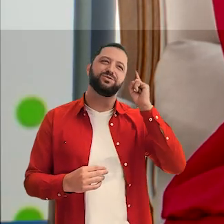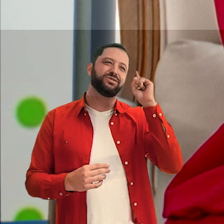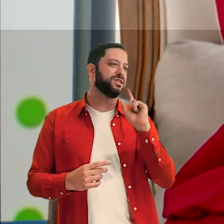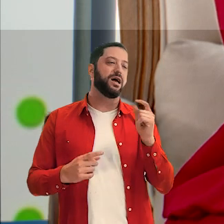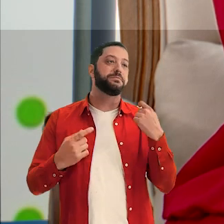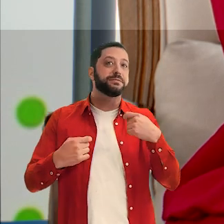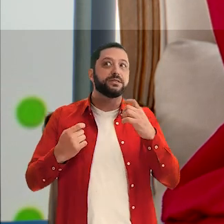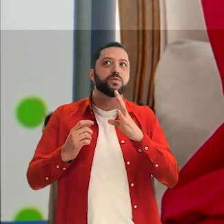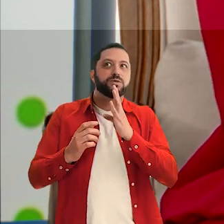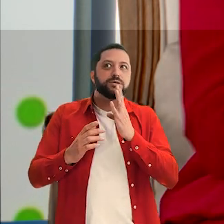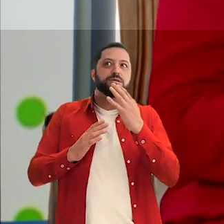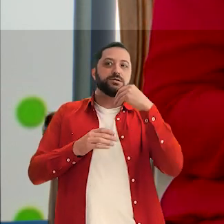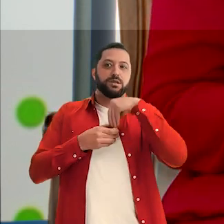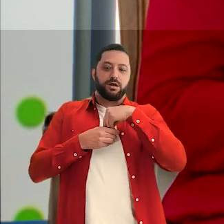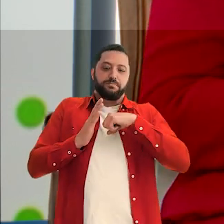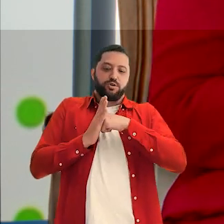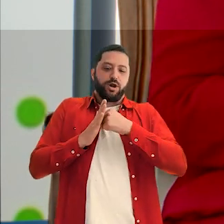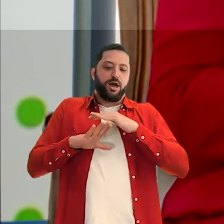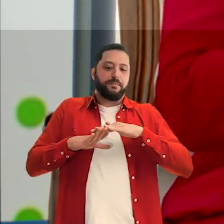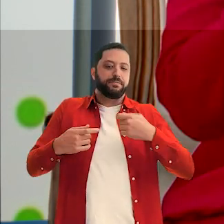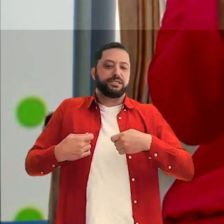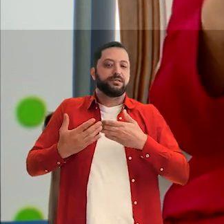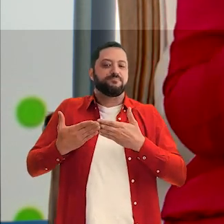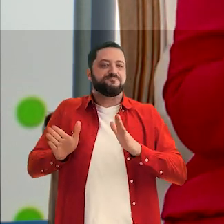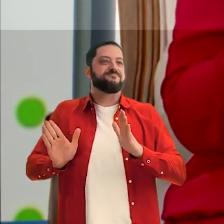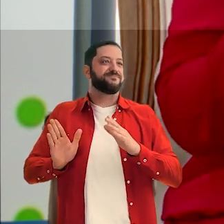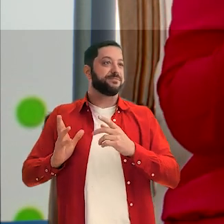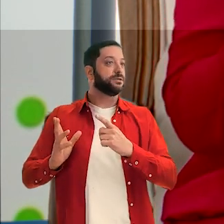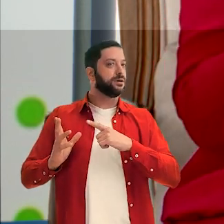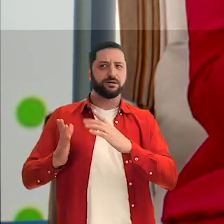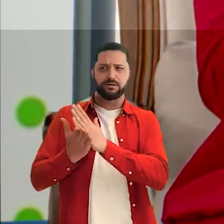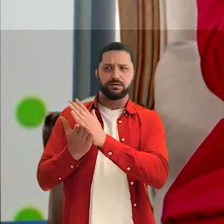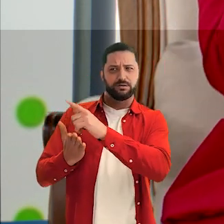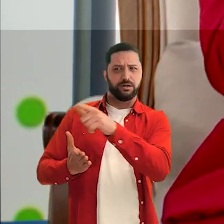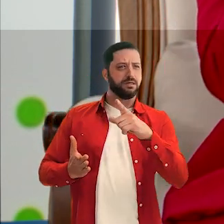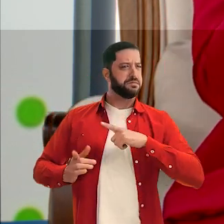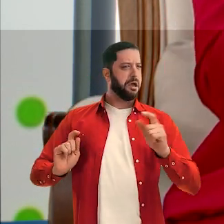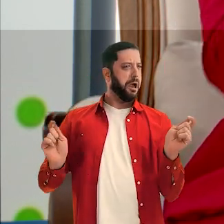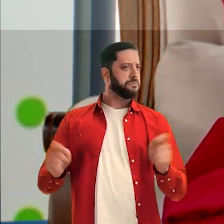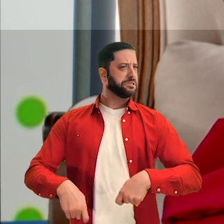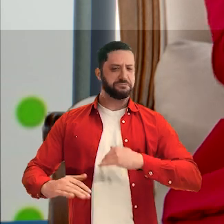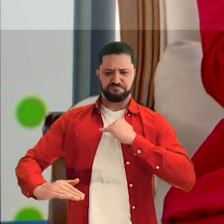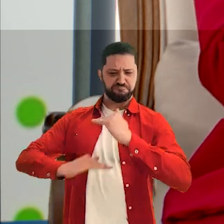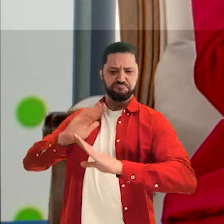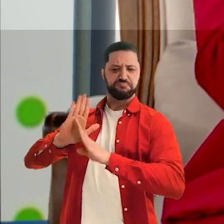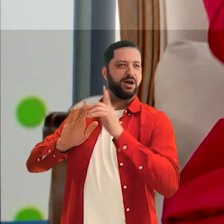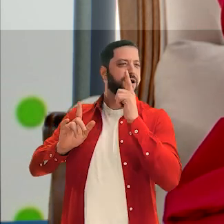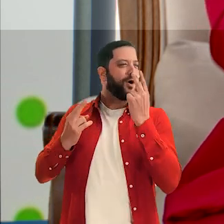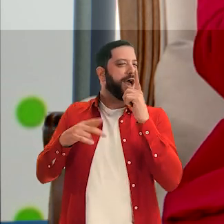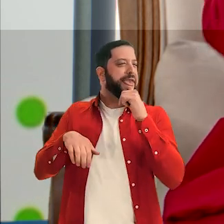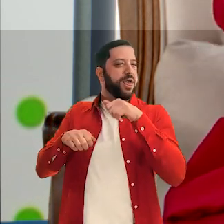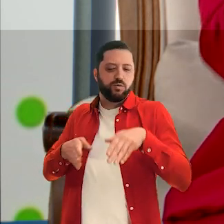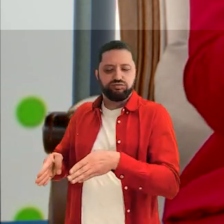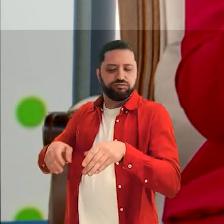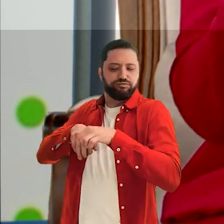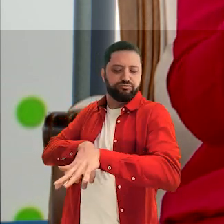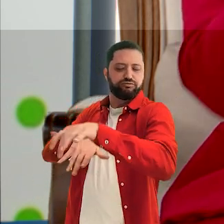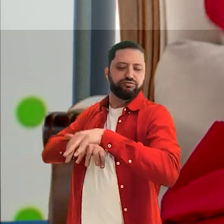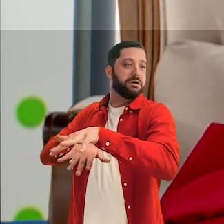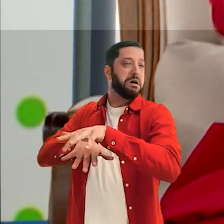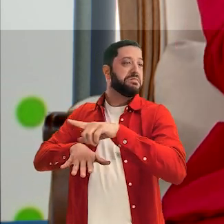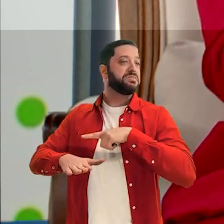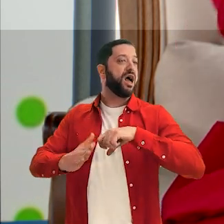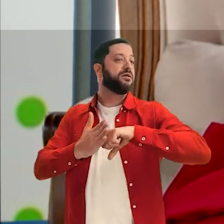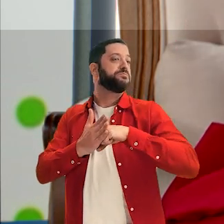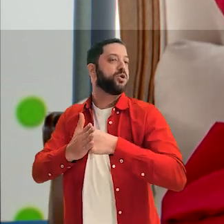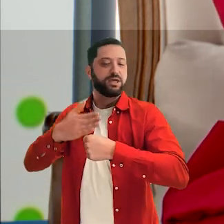de consciência e muitas pessoas que têm um potencial gigantesco, esse potencial está travado como um rio que era para estar fluindo